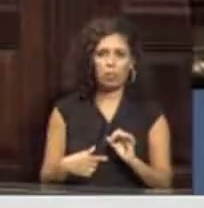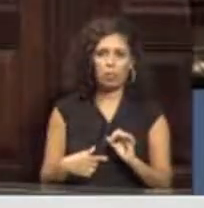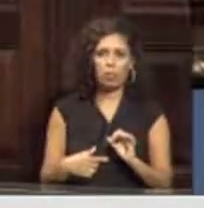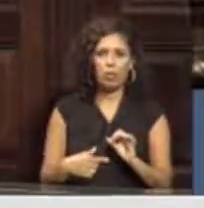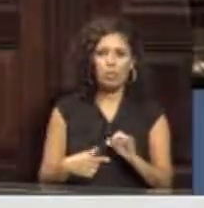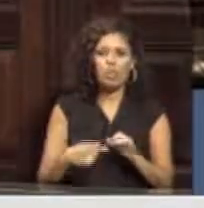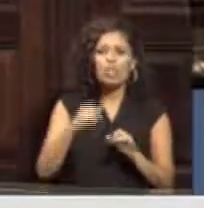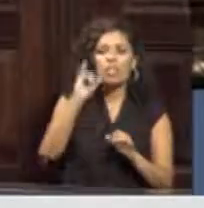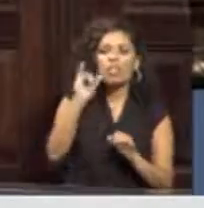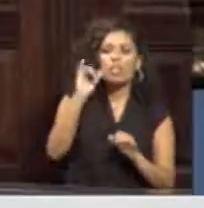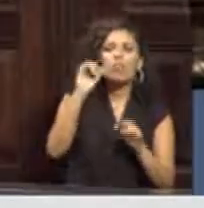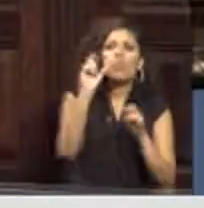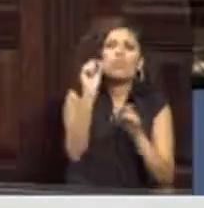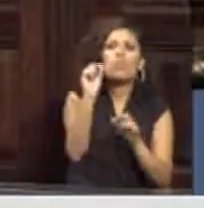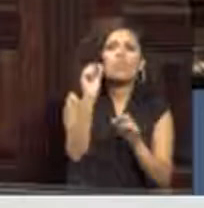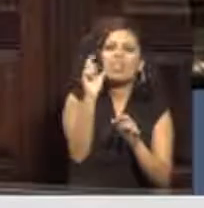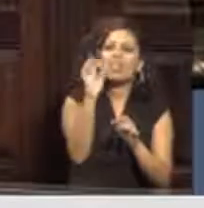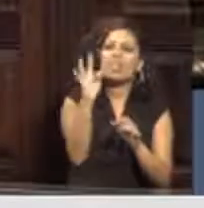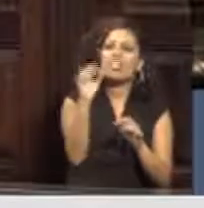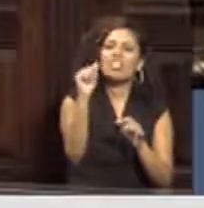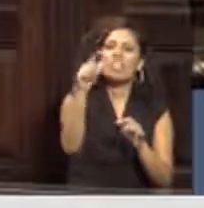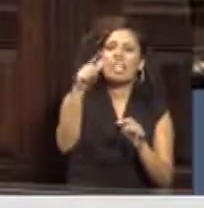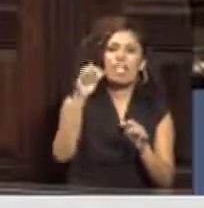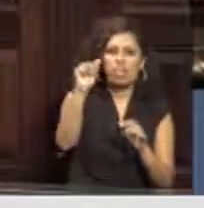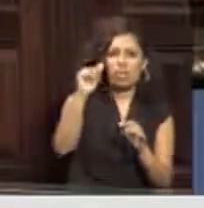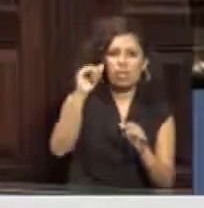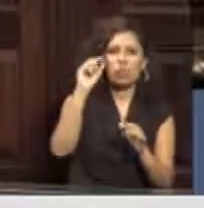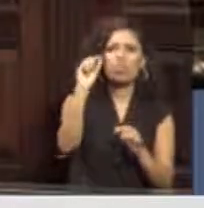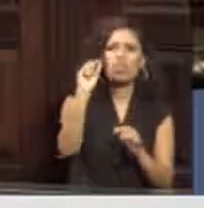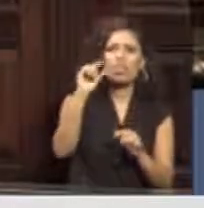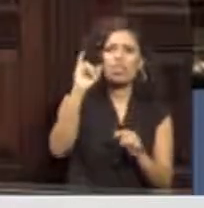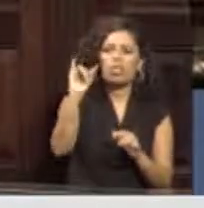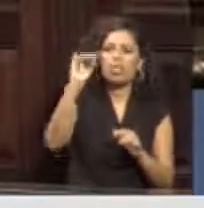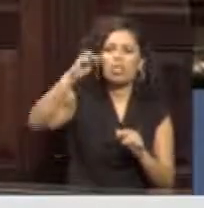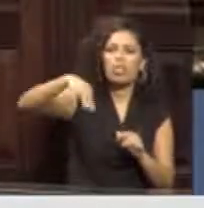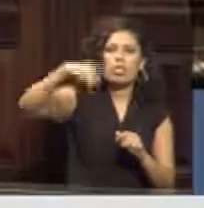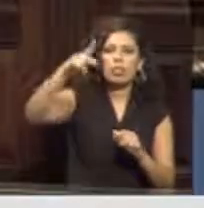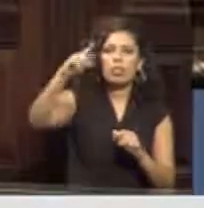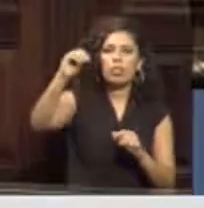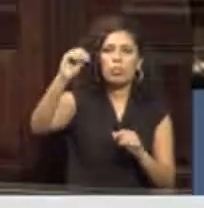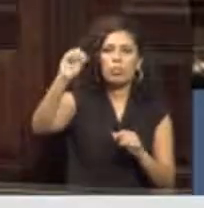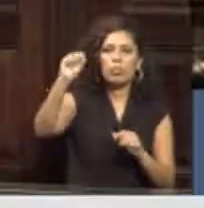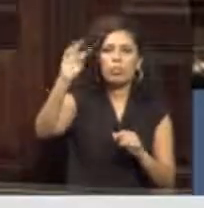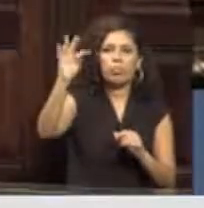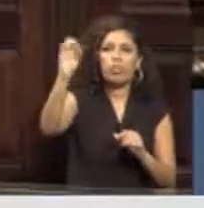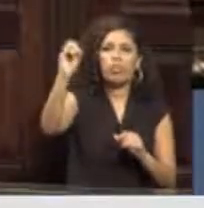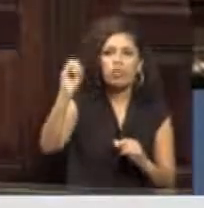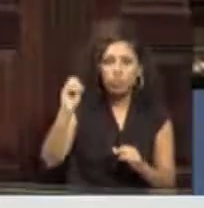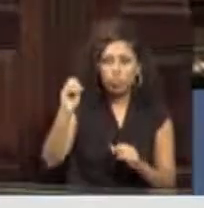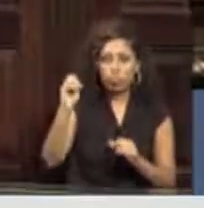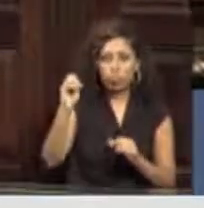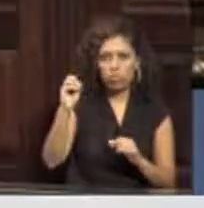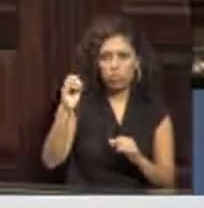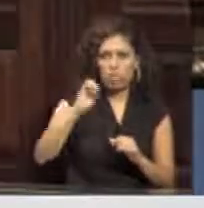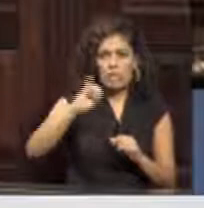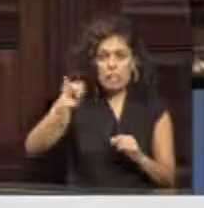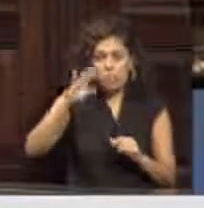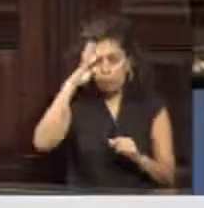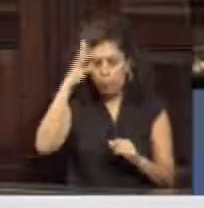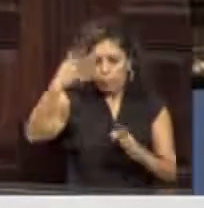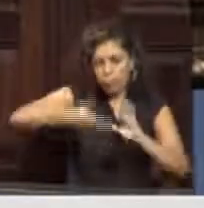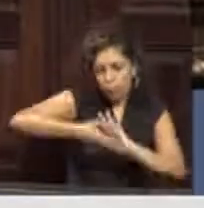barata. Isso é muito importante ser colocado para a opinião pública